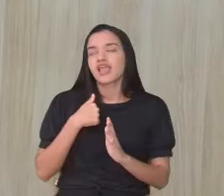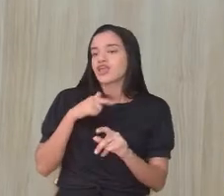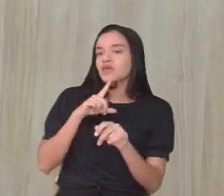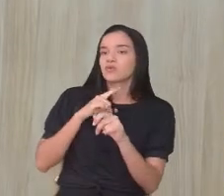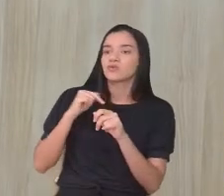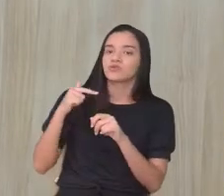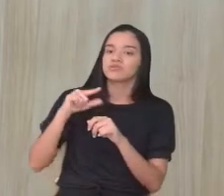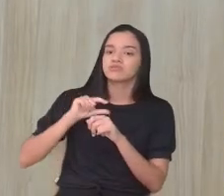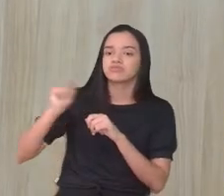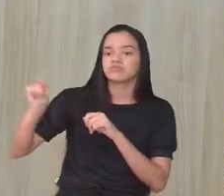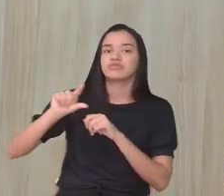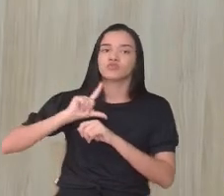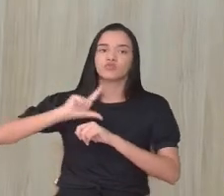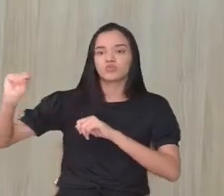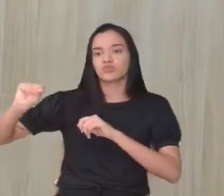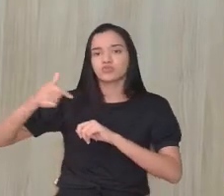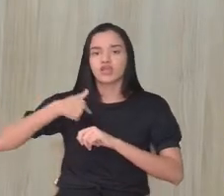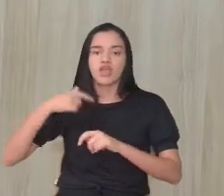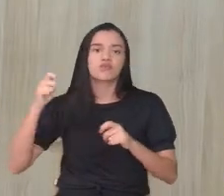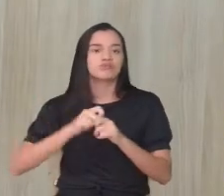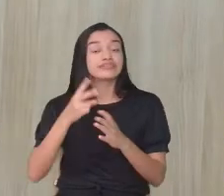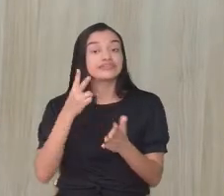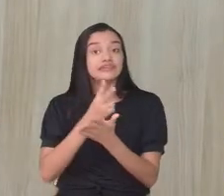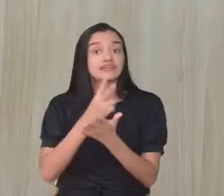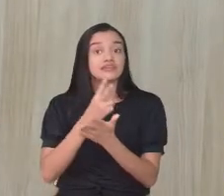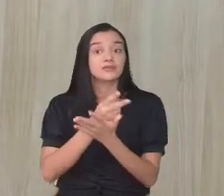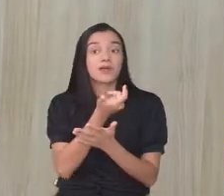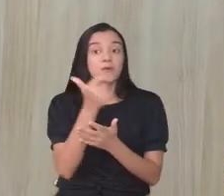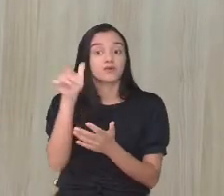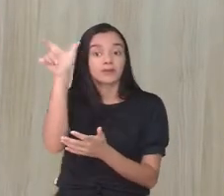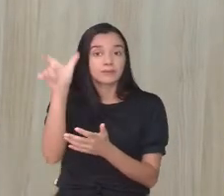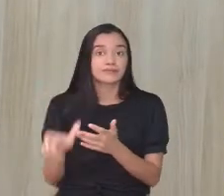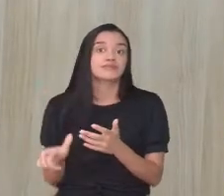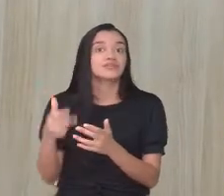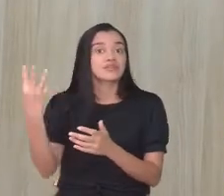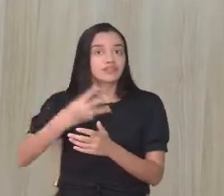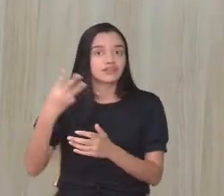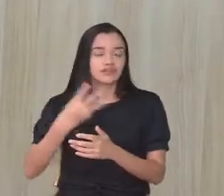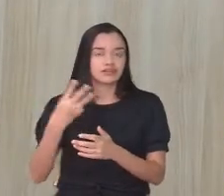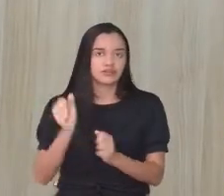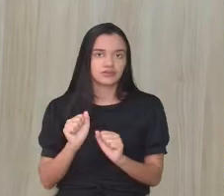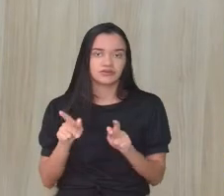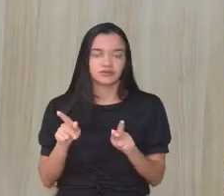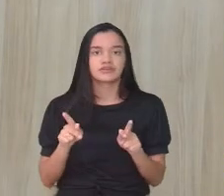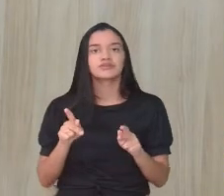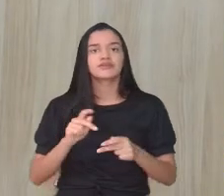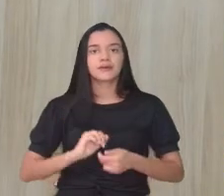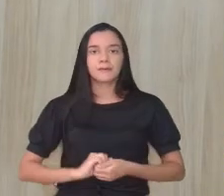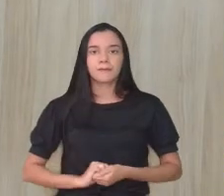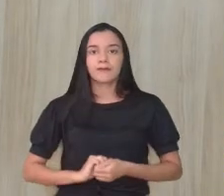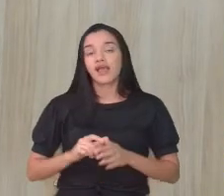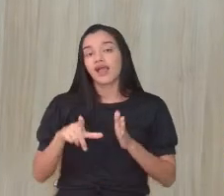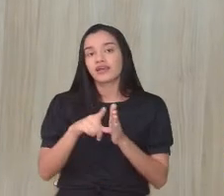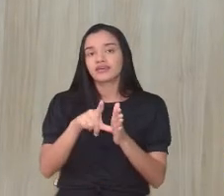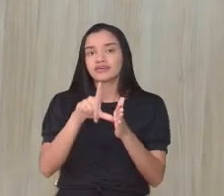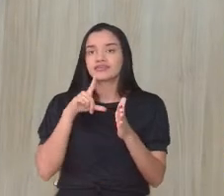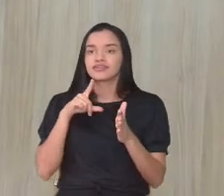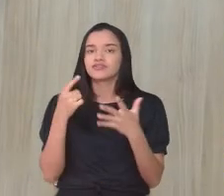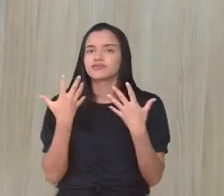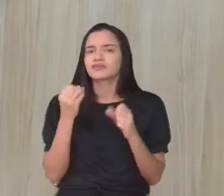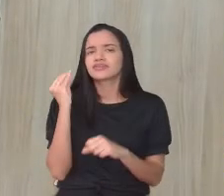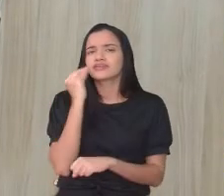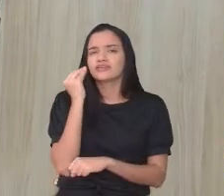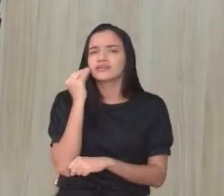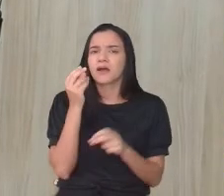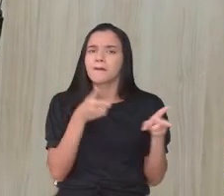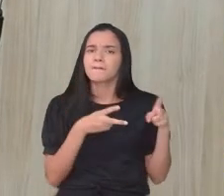lá, eu fiz isso, eu disse. Tem que ser sempre o outro, a terceira pessoa. Tá? Antes, vamos tentar